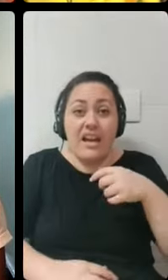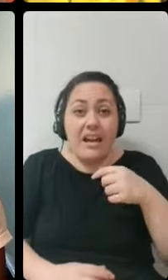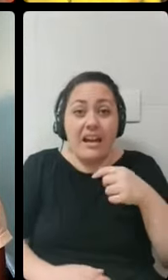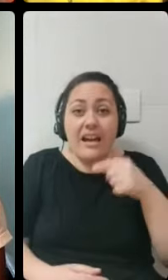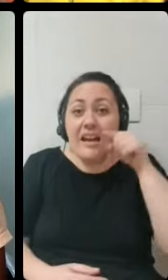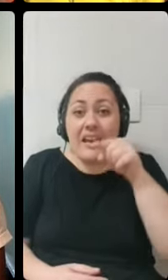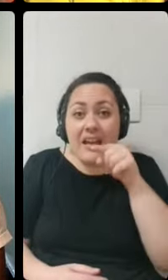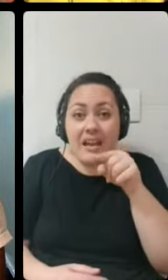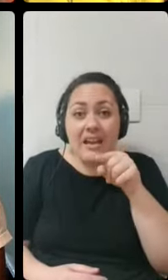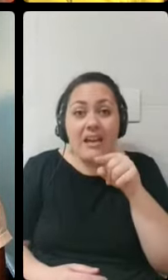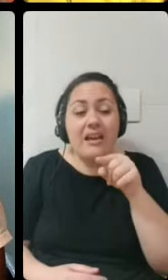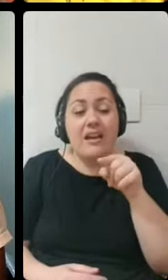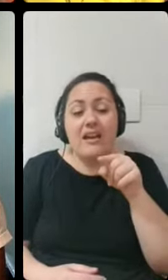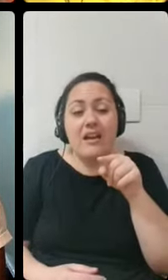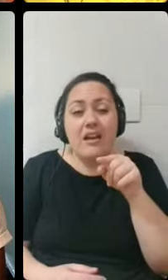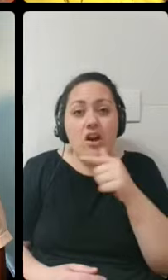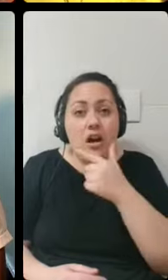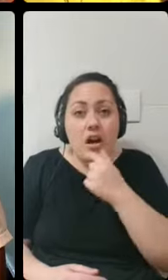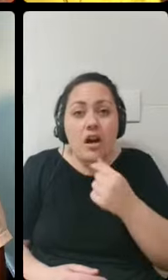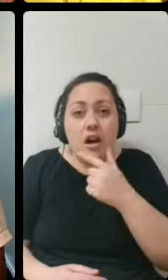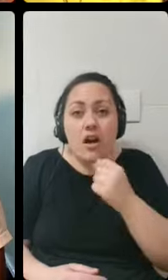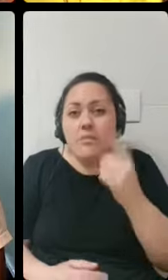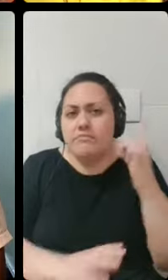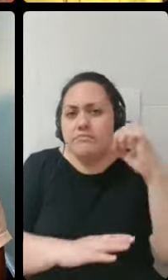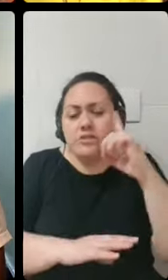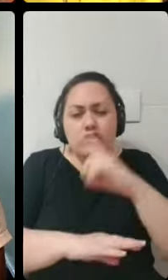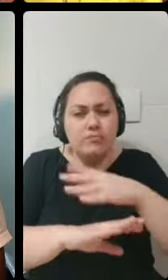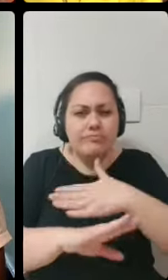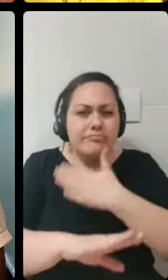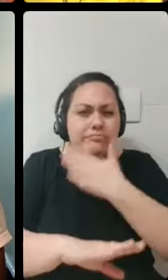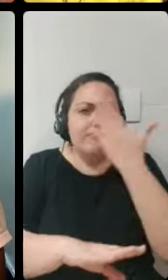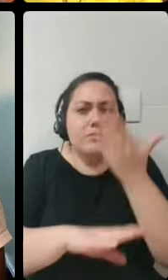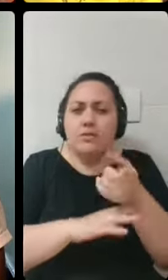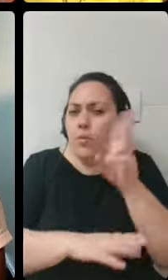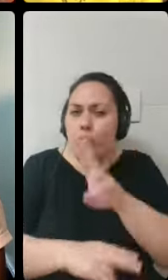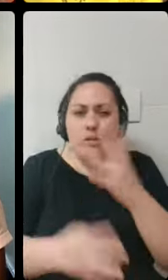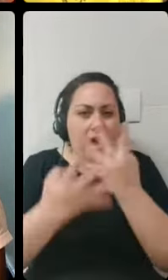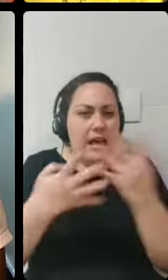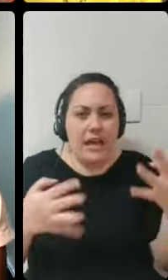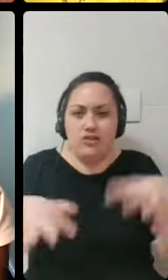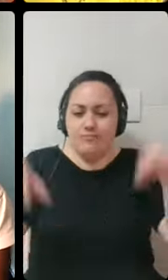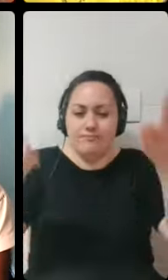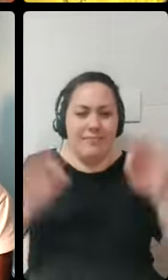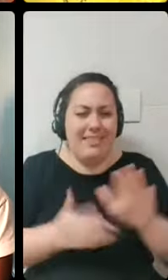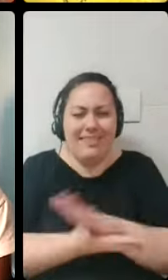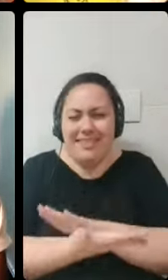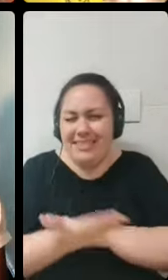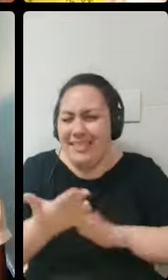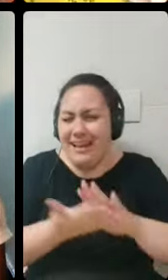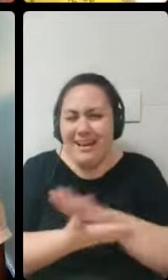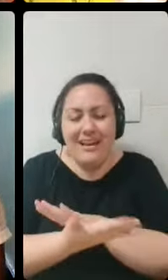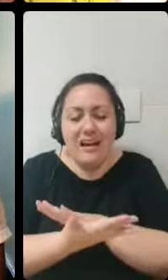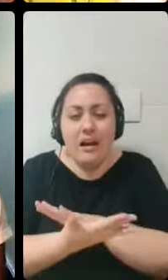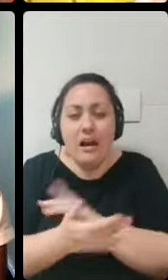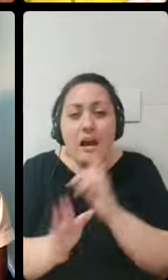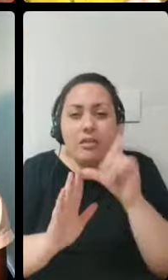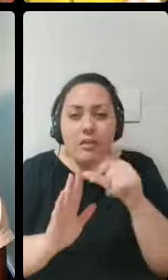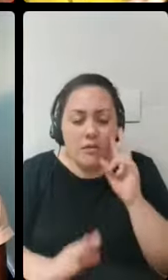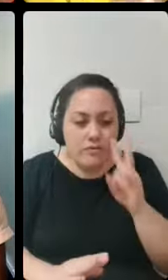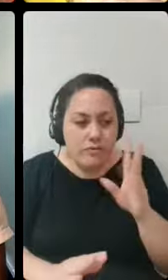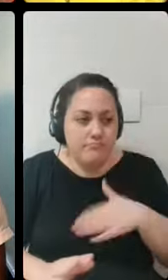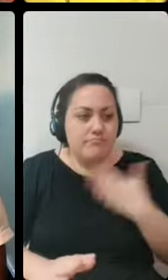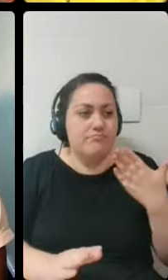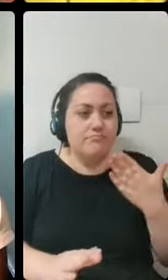em vez de deixar o protetor aberto. E aí, a partir daquilo, tipo, a gente entende o porquê todo da